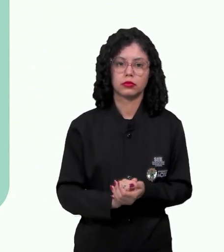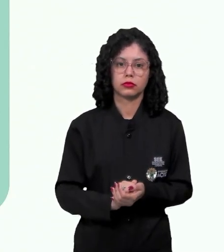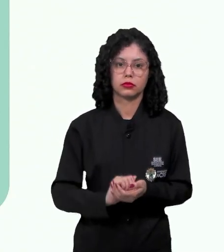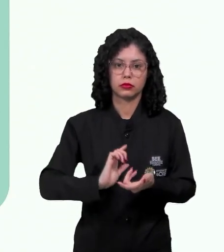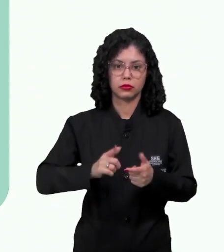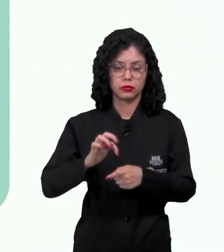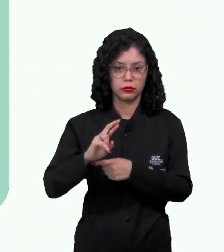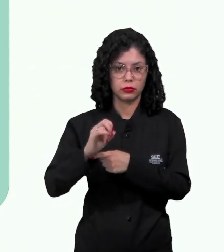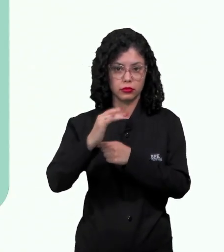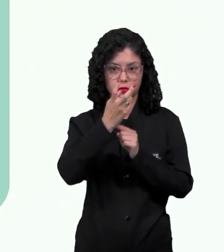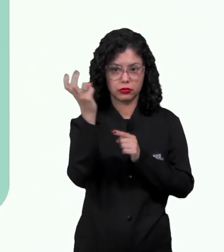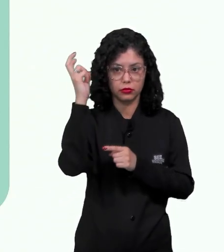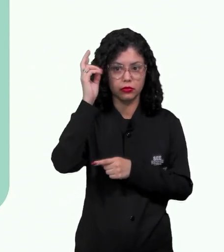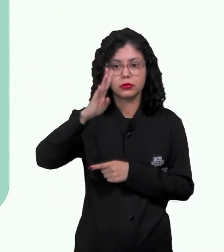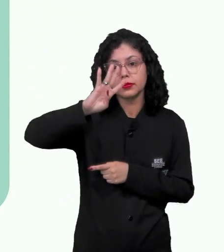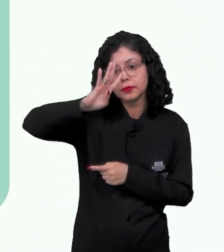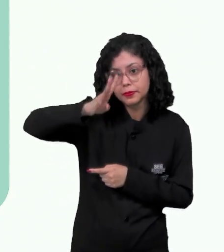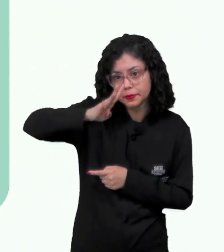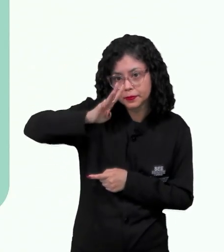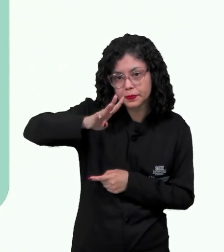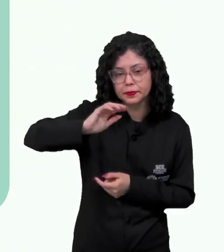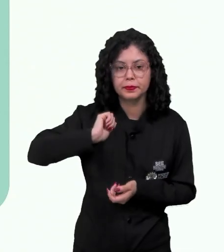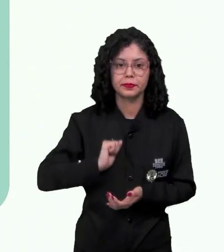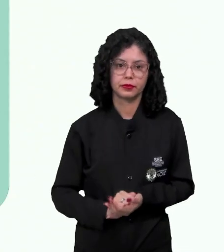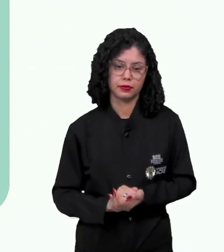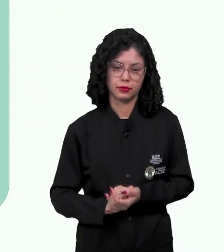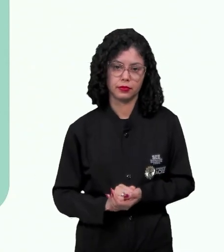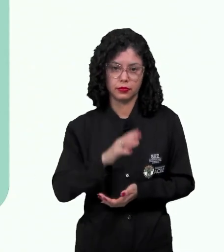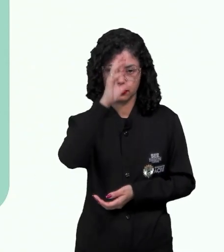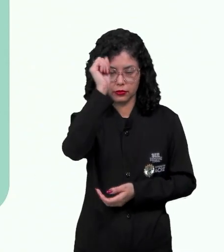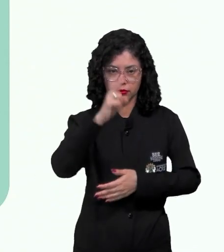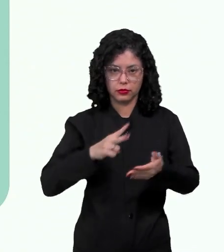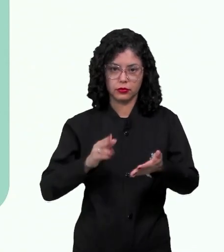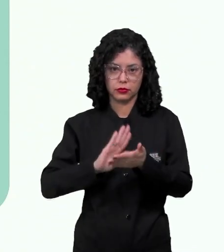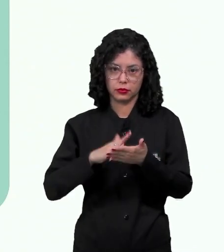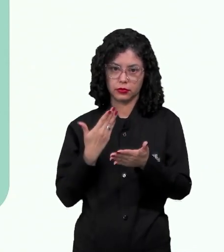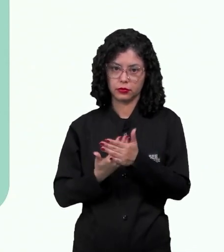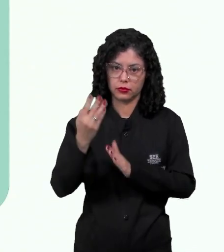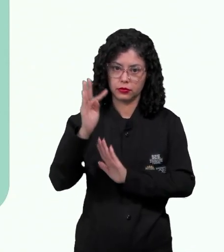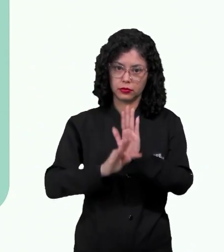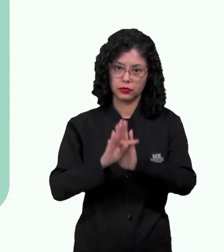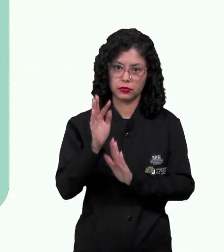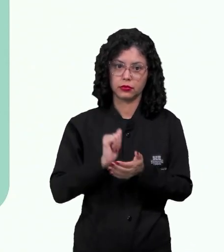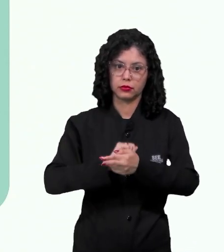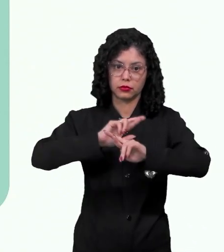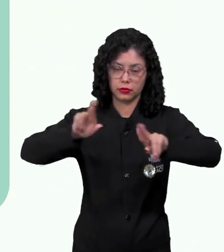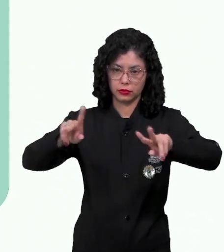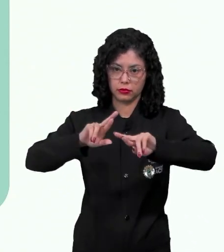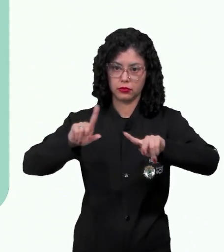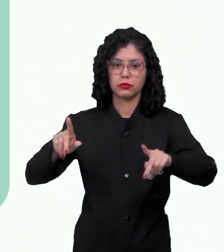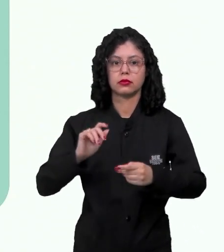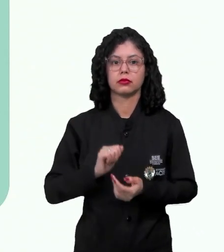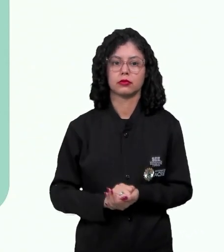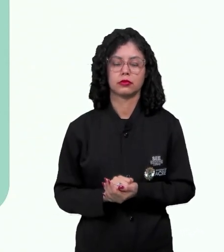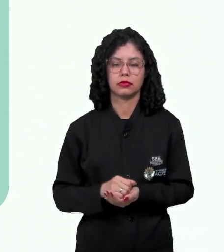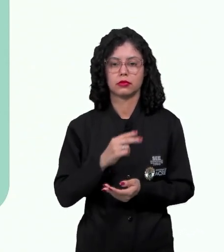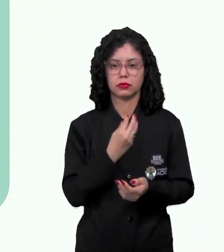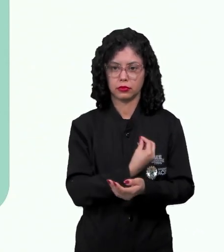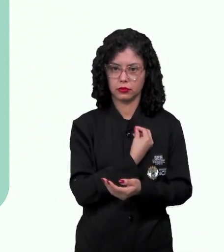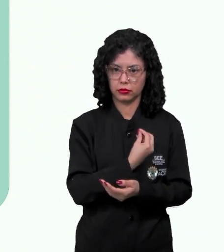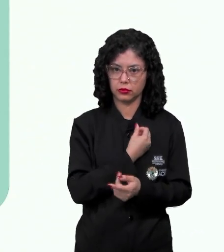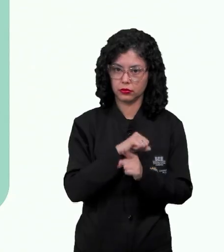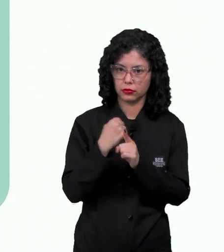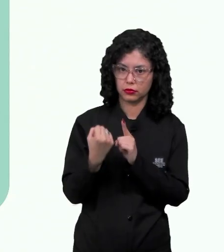Um letramento cultural e crítico, aprendem a ler e interpretar textos que circulam em